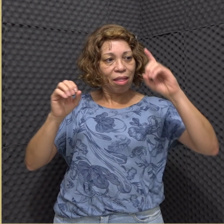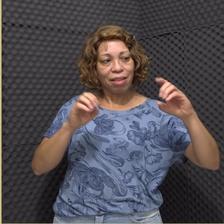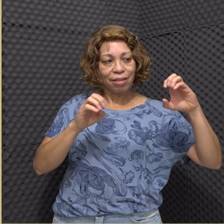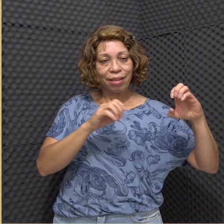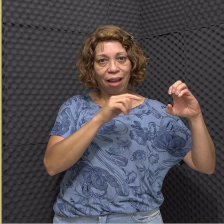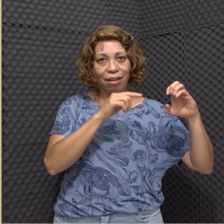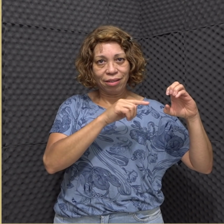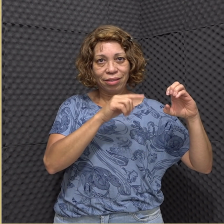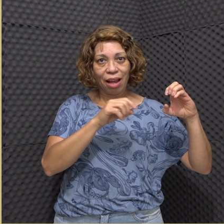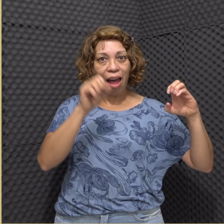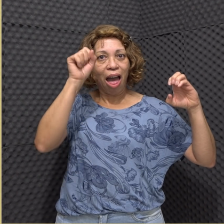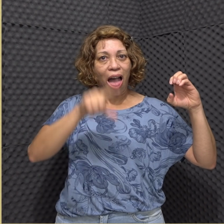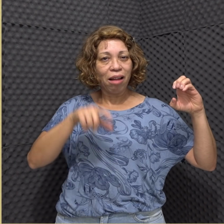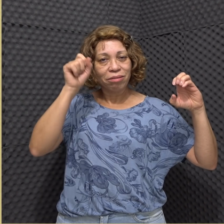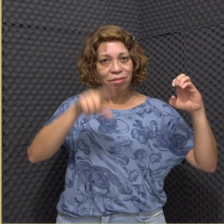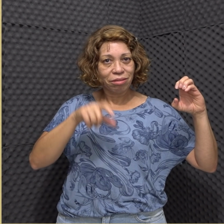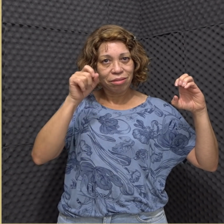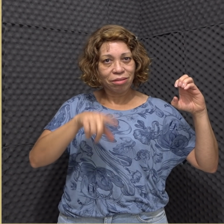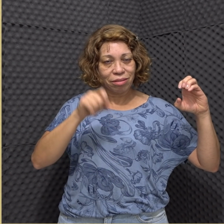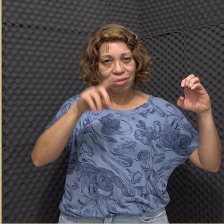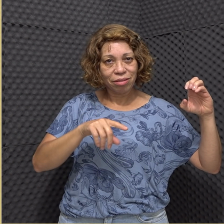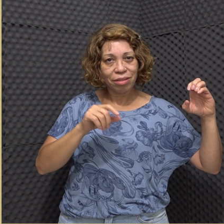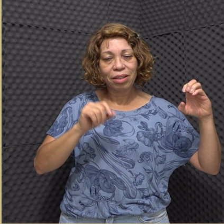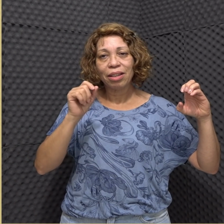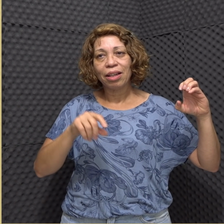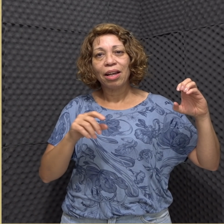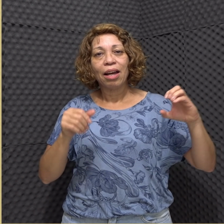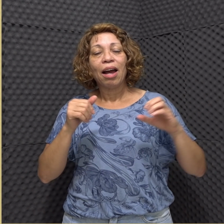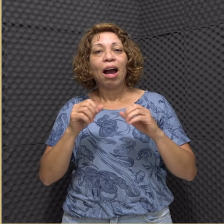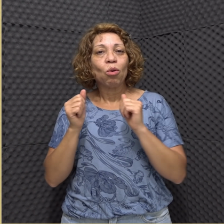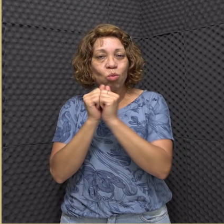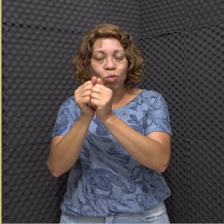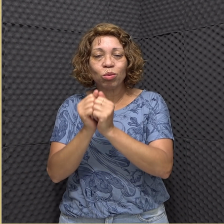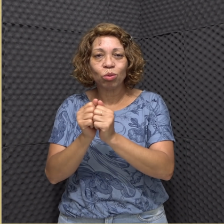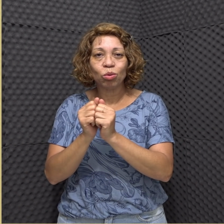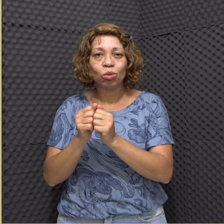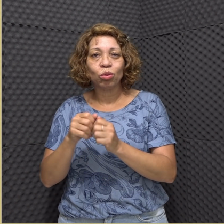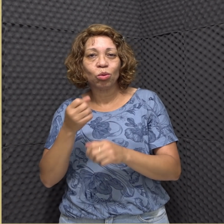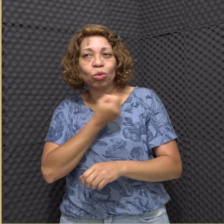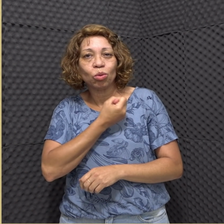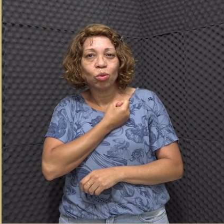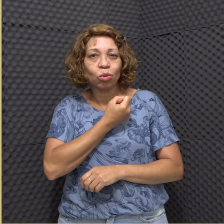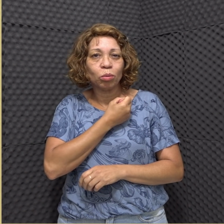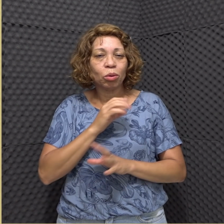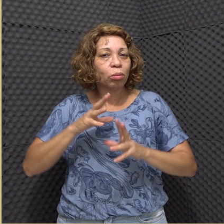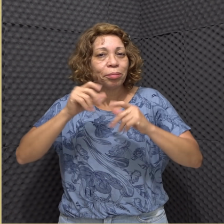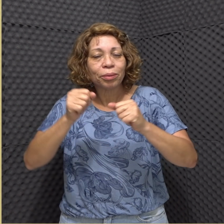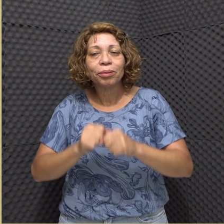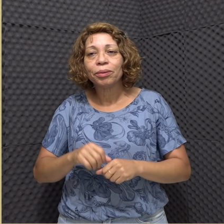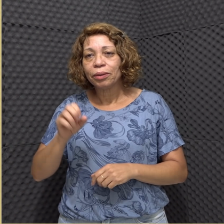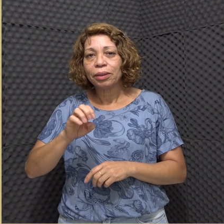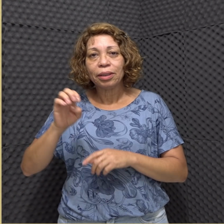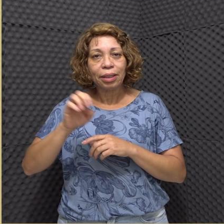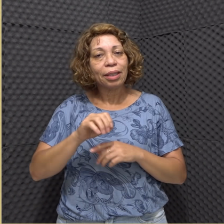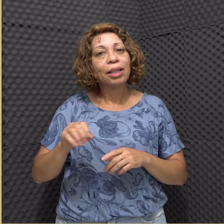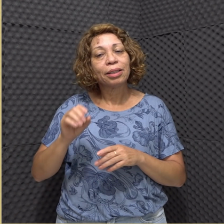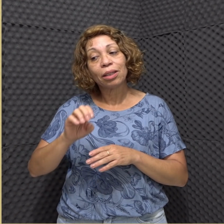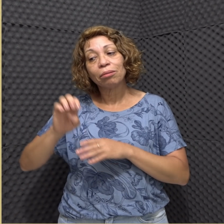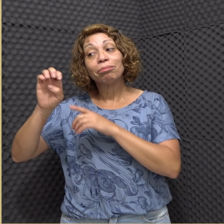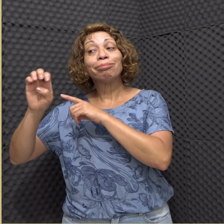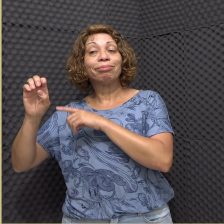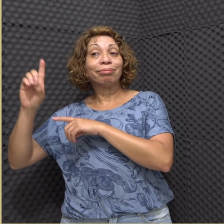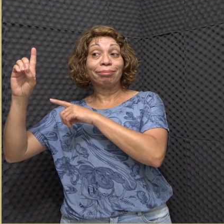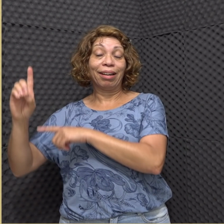esquerda azul, onde ele está representado pela letra Z, que é o conjunto dos números inteiros, os